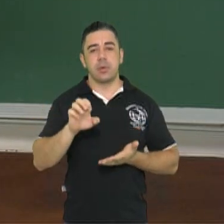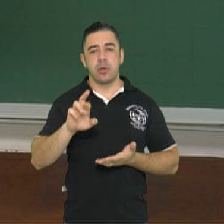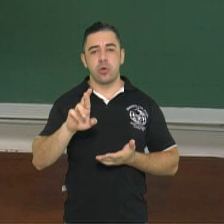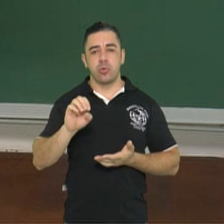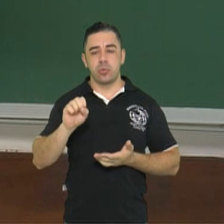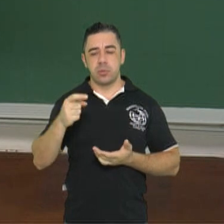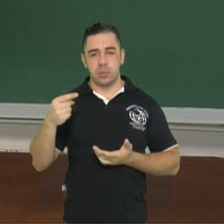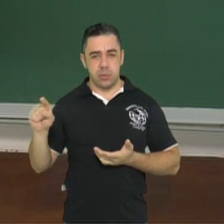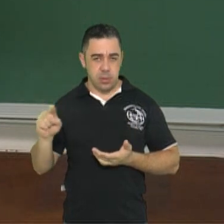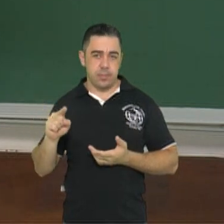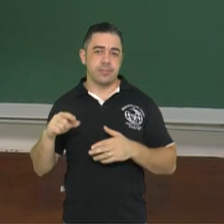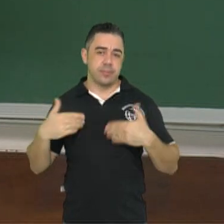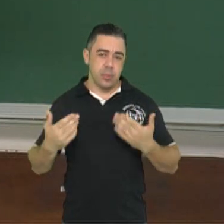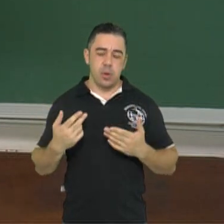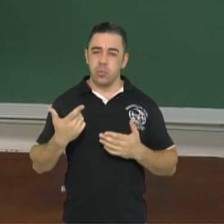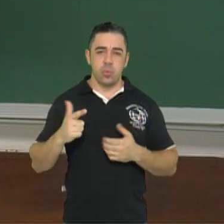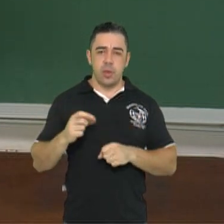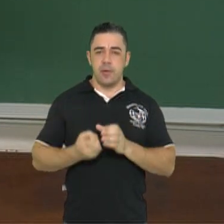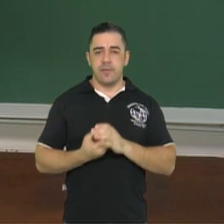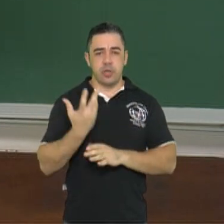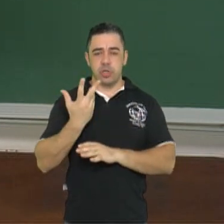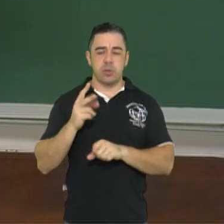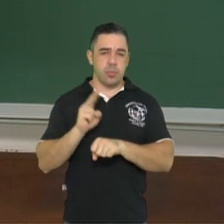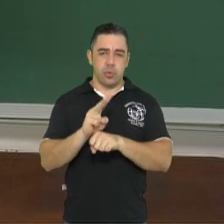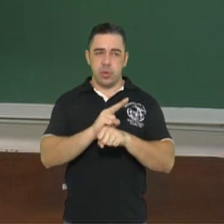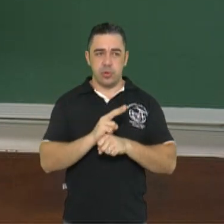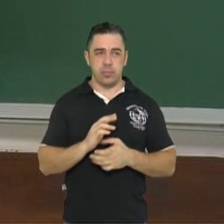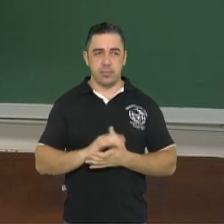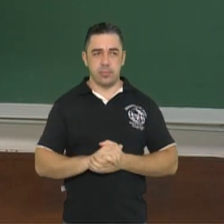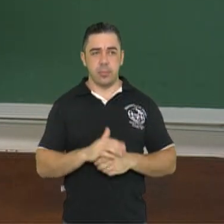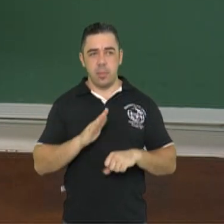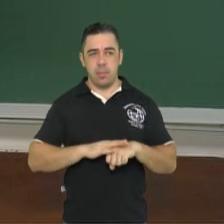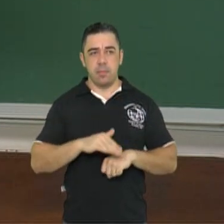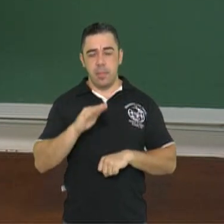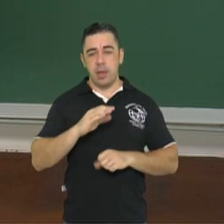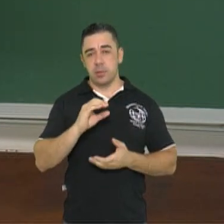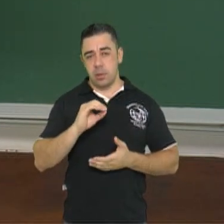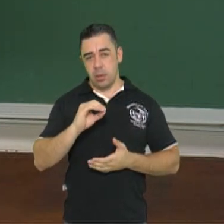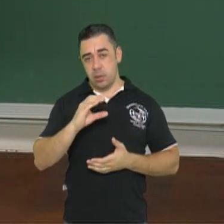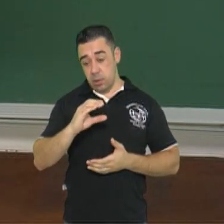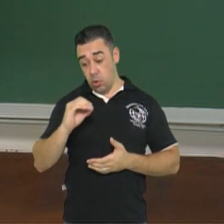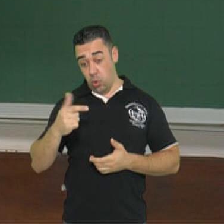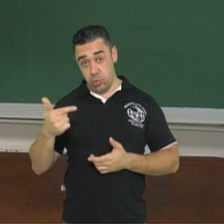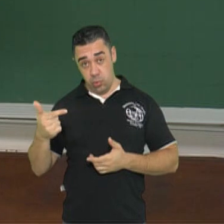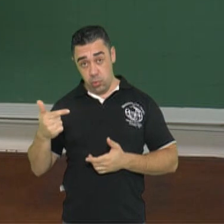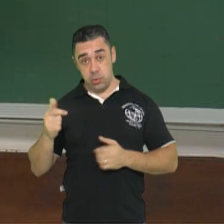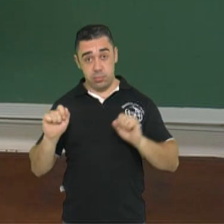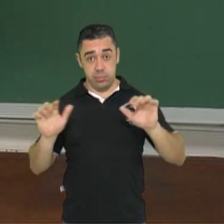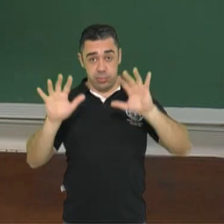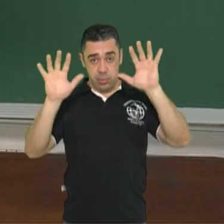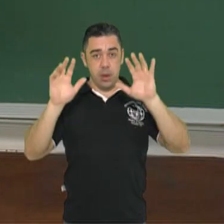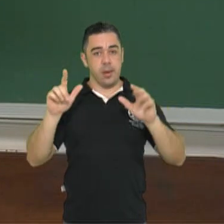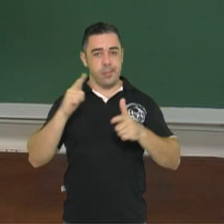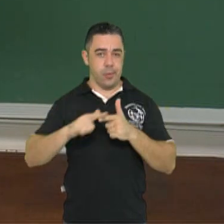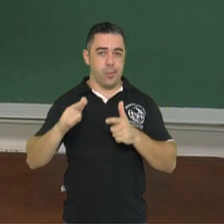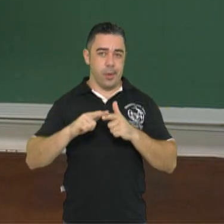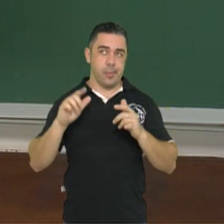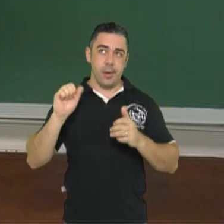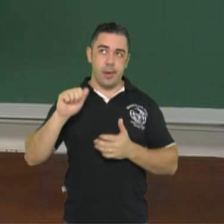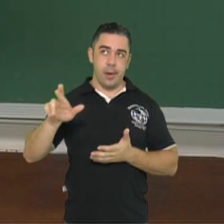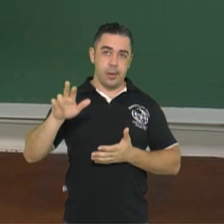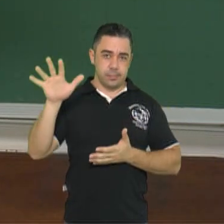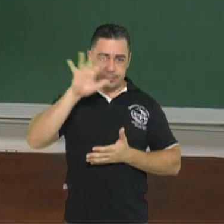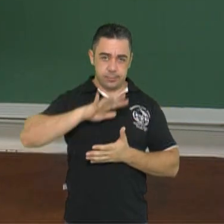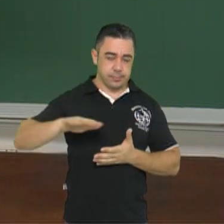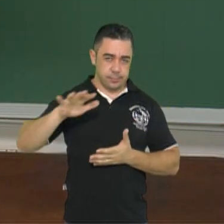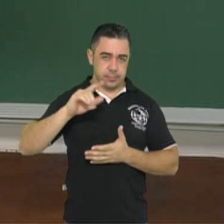uma vegetação protegendo aquele solo mais. Aumenta a liberação do gás carbônico, que daí vai afetar o efeito estufa, por exemplo,